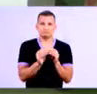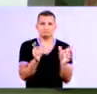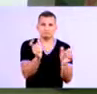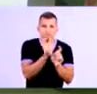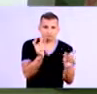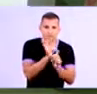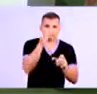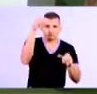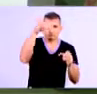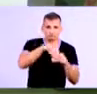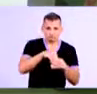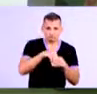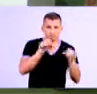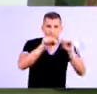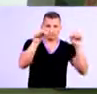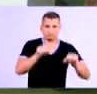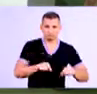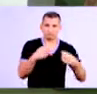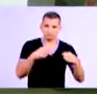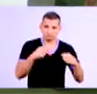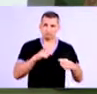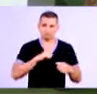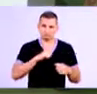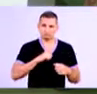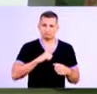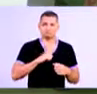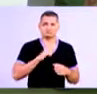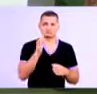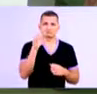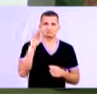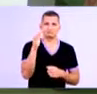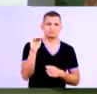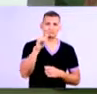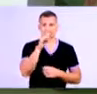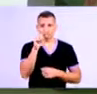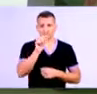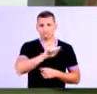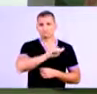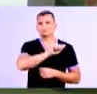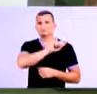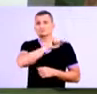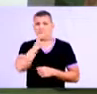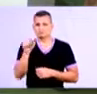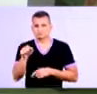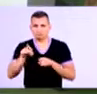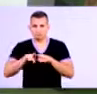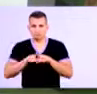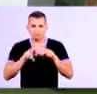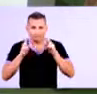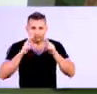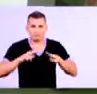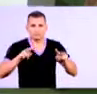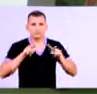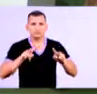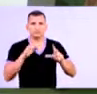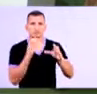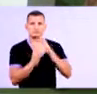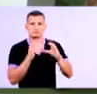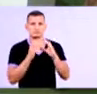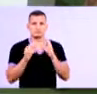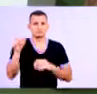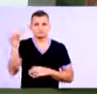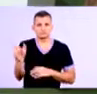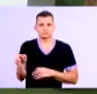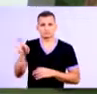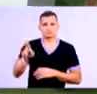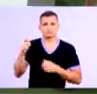ser robusta e atender aos requisitos funcionais, quanto a parte visual, a comunicação com o